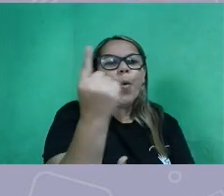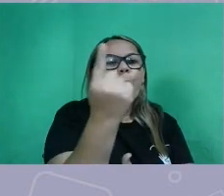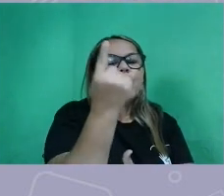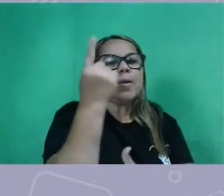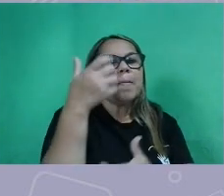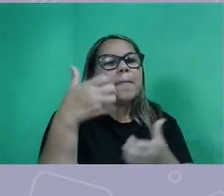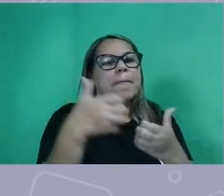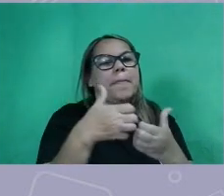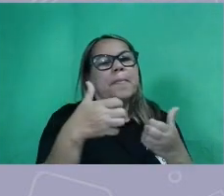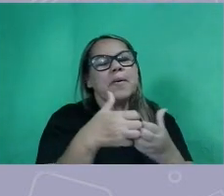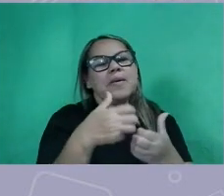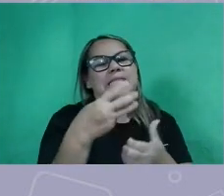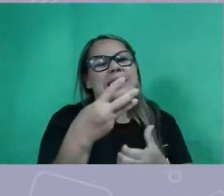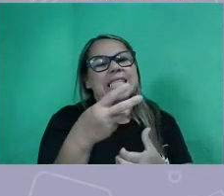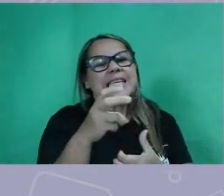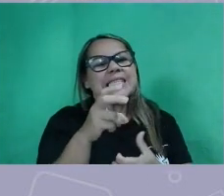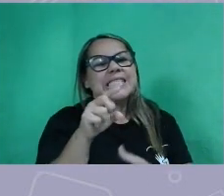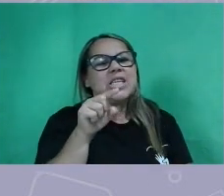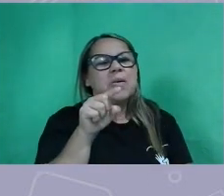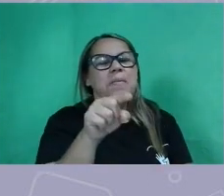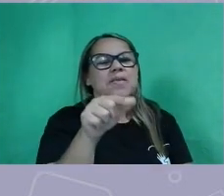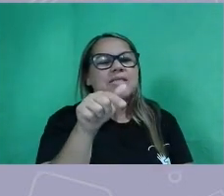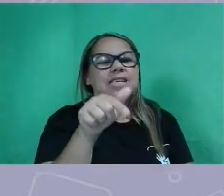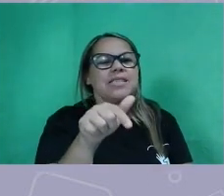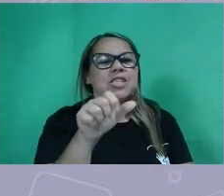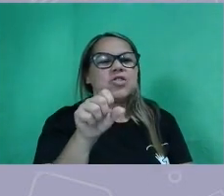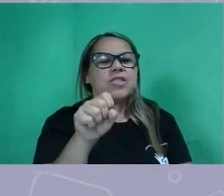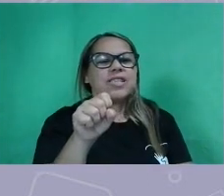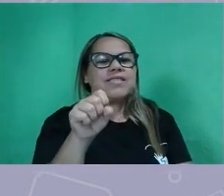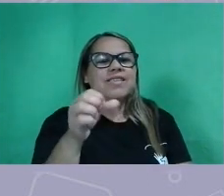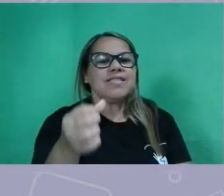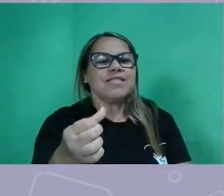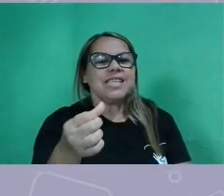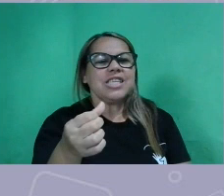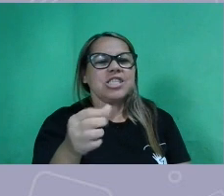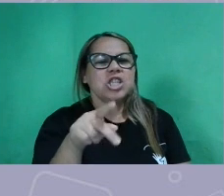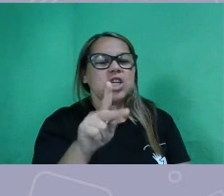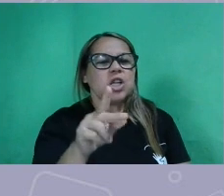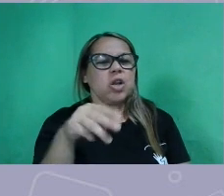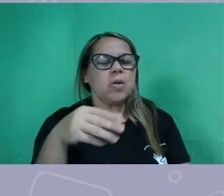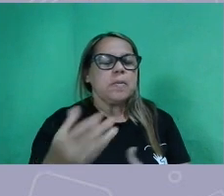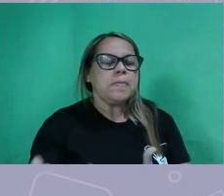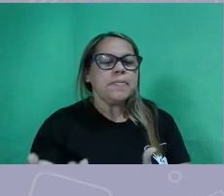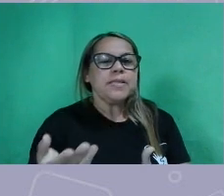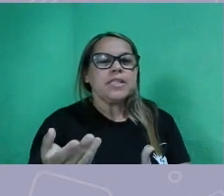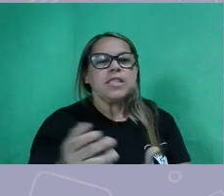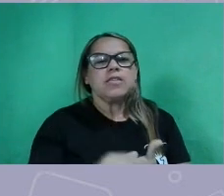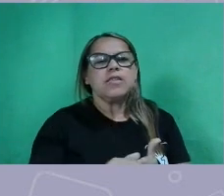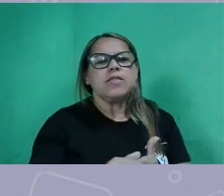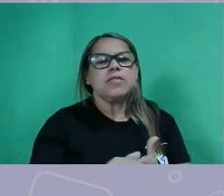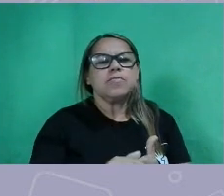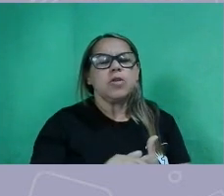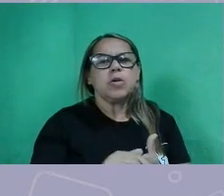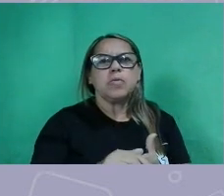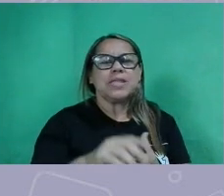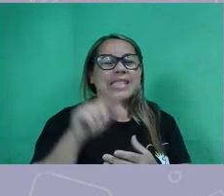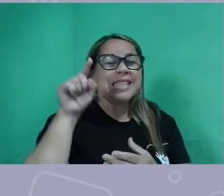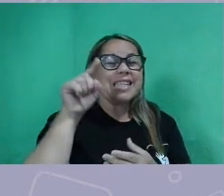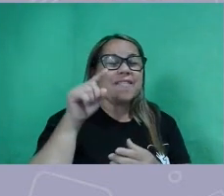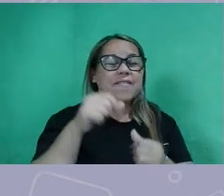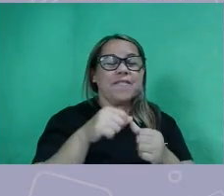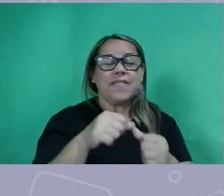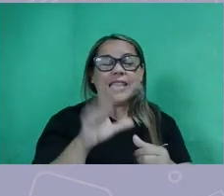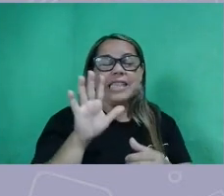de 35.786 quilômetros e mantém o satélite fixo ao longo de uma